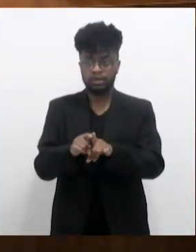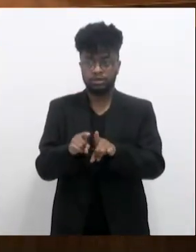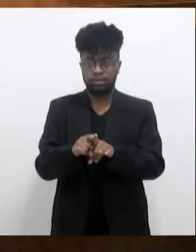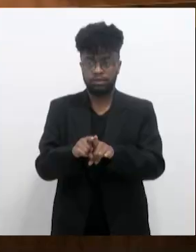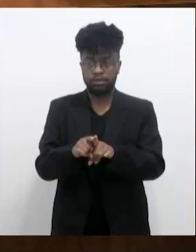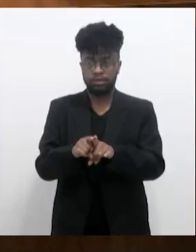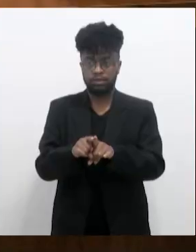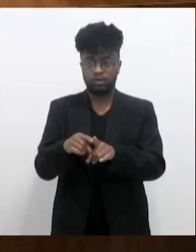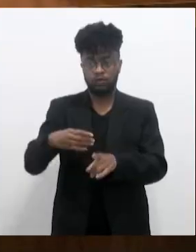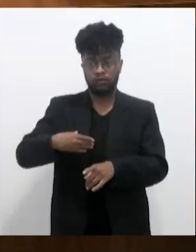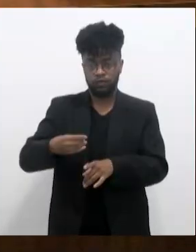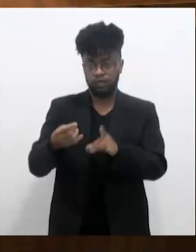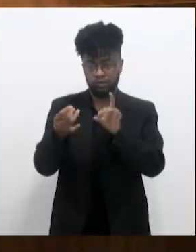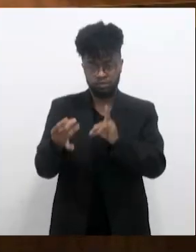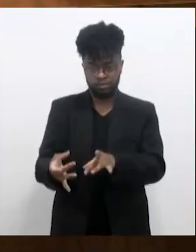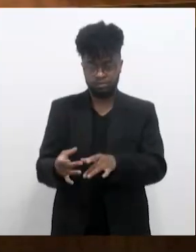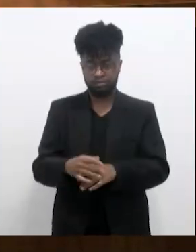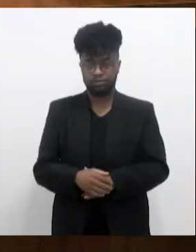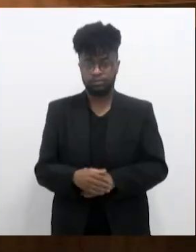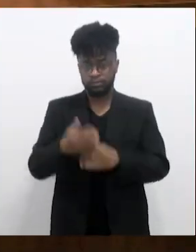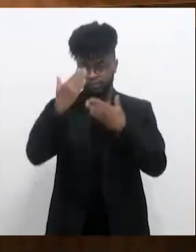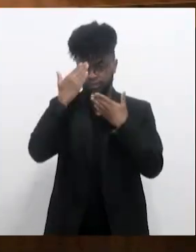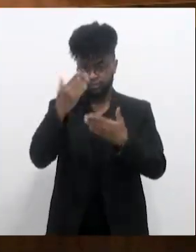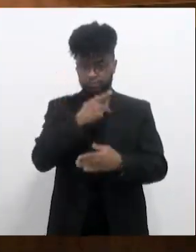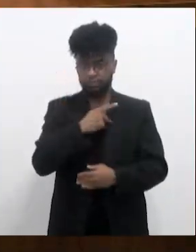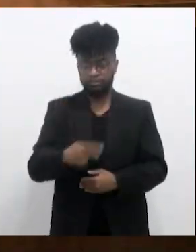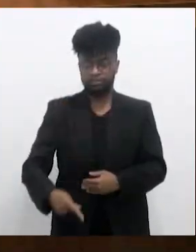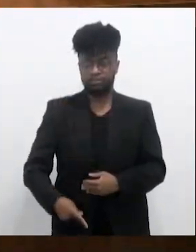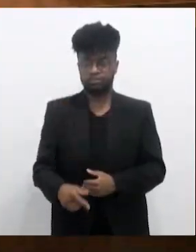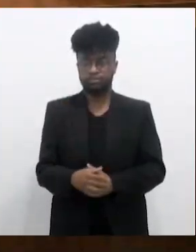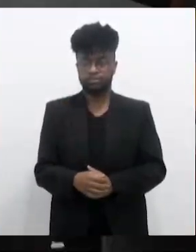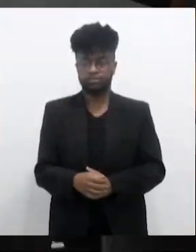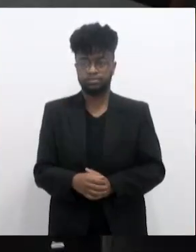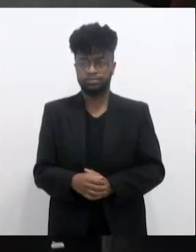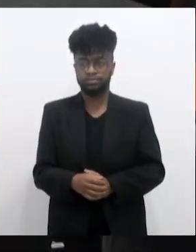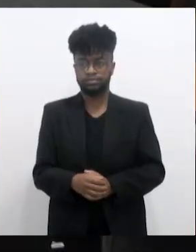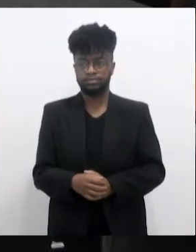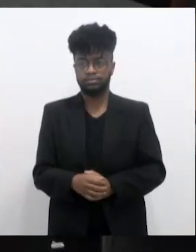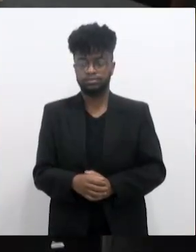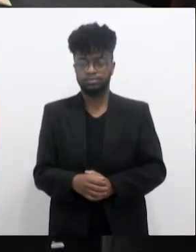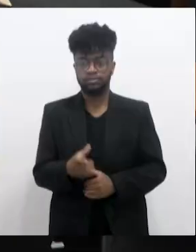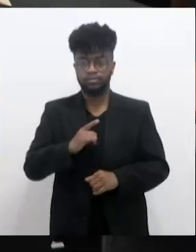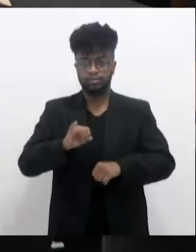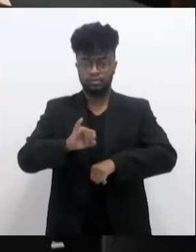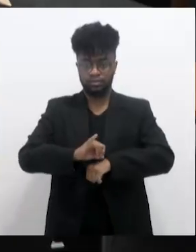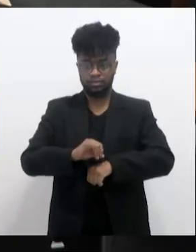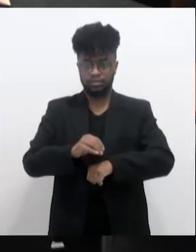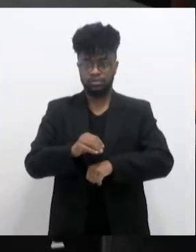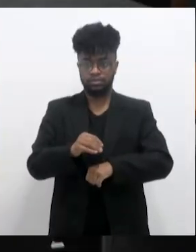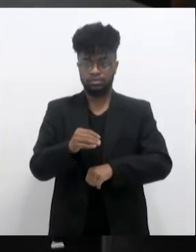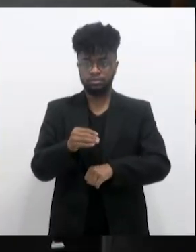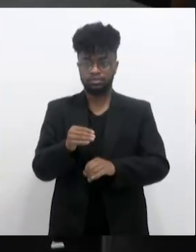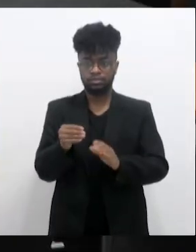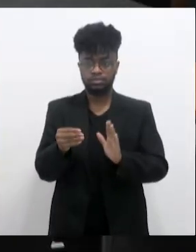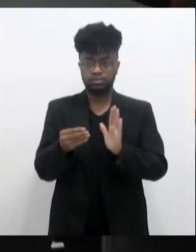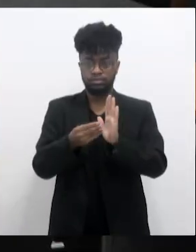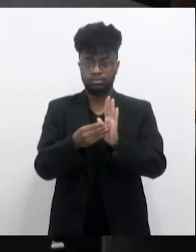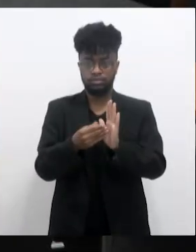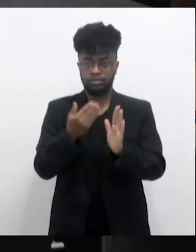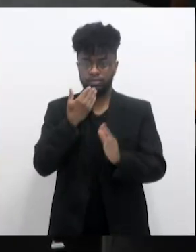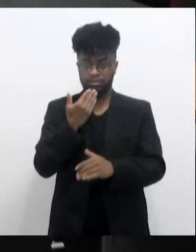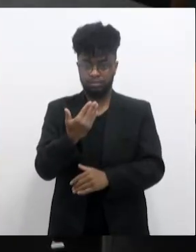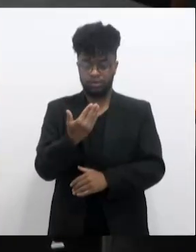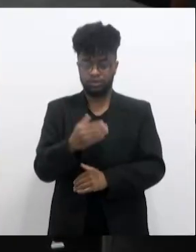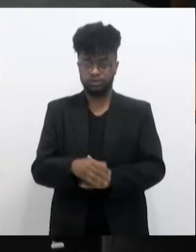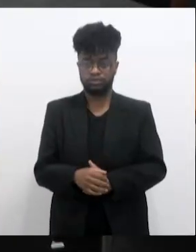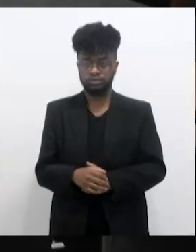da paternidade não reconhecida. Muito obrigado, presidente. Obrigado. Há sobre a mesa os seguintes